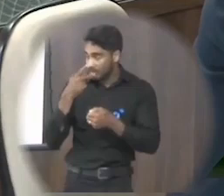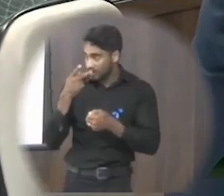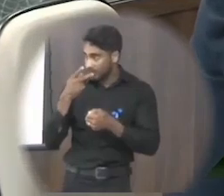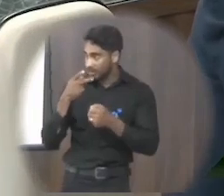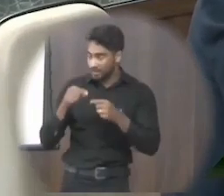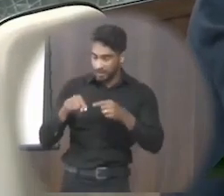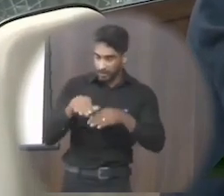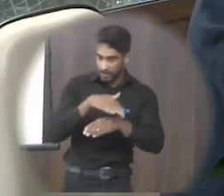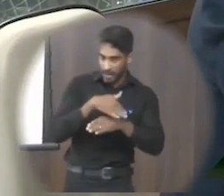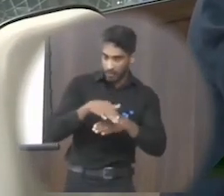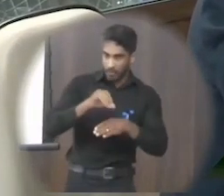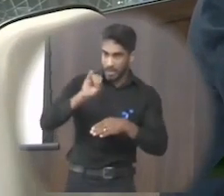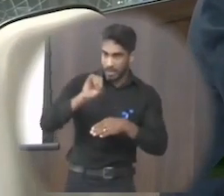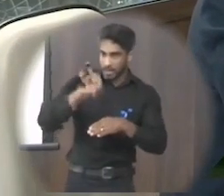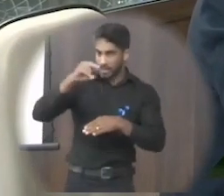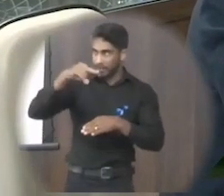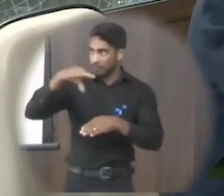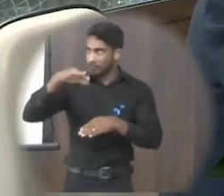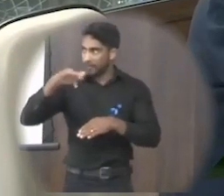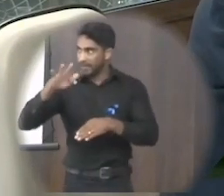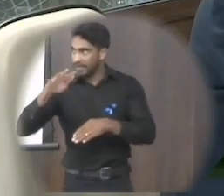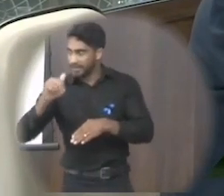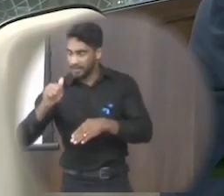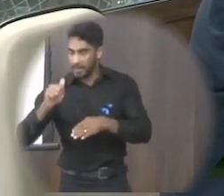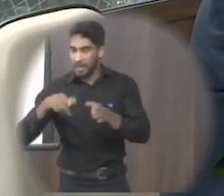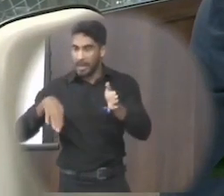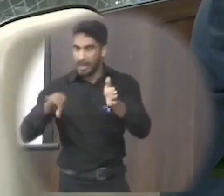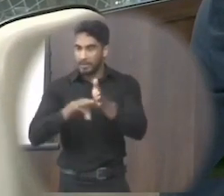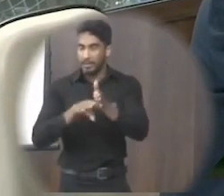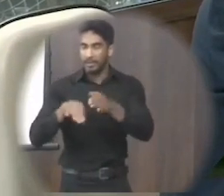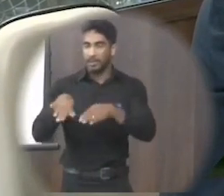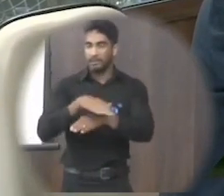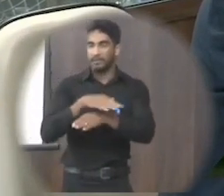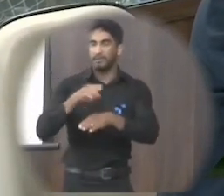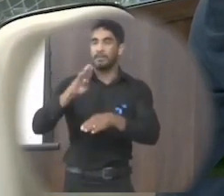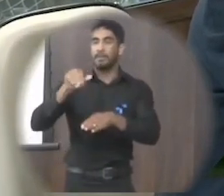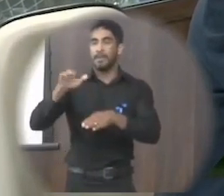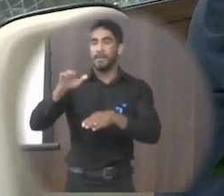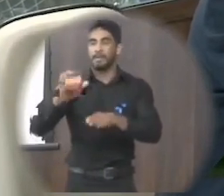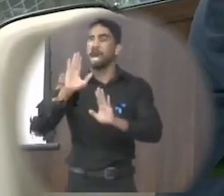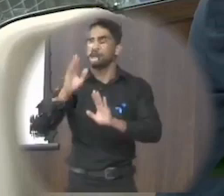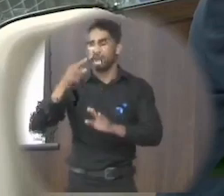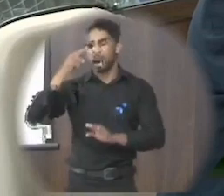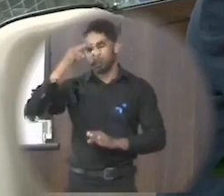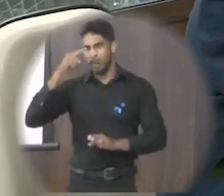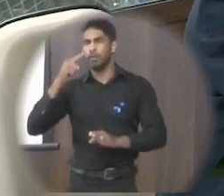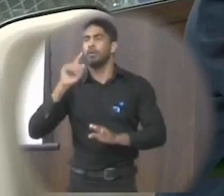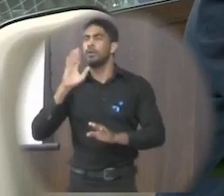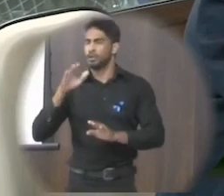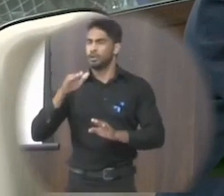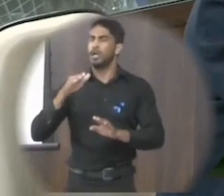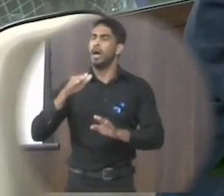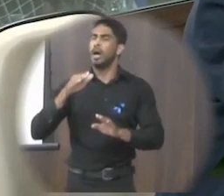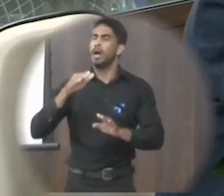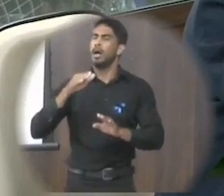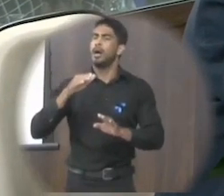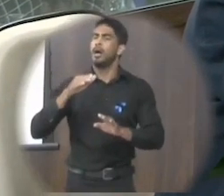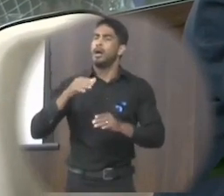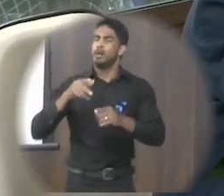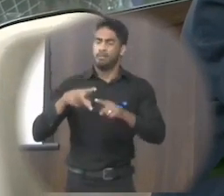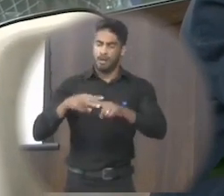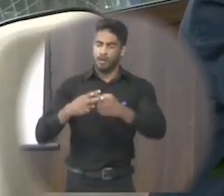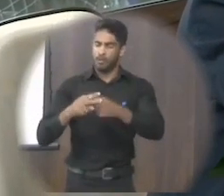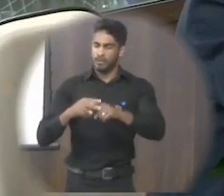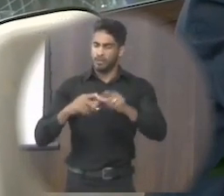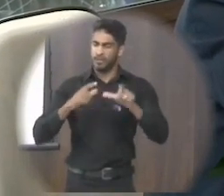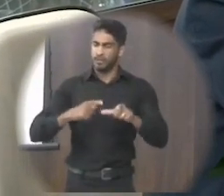até na Avenida Beira Rio, já foi dada a ordem de serviço para fazer a drenagem e o calçamento. Só está